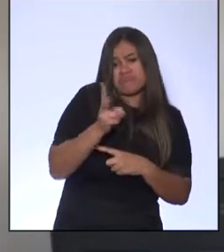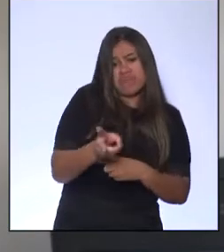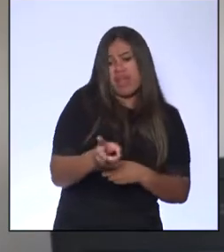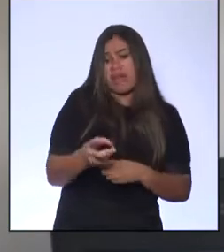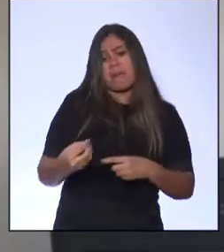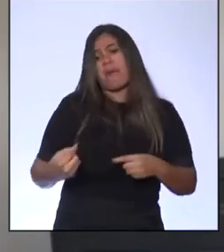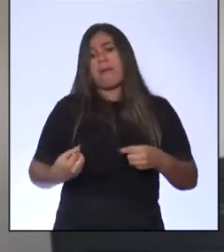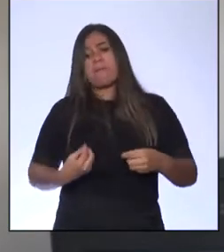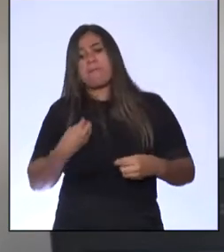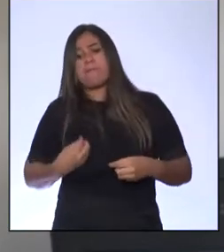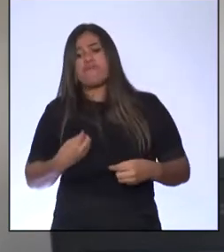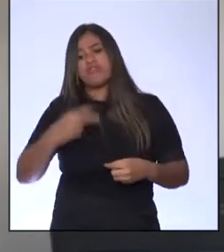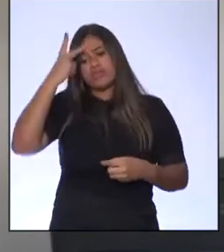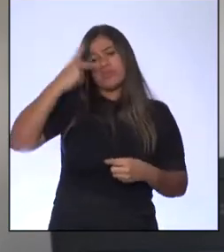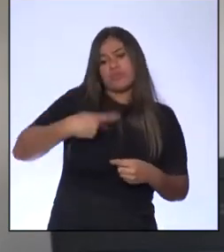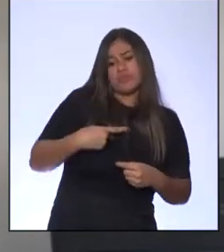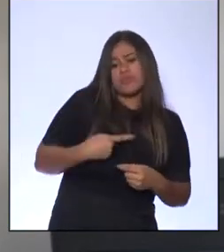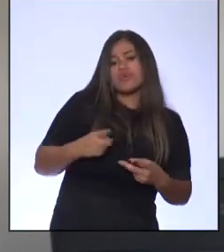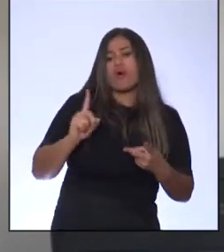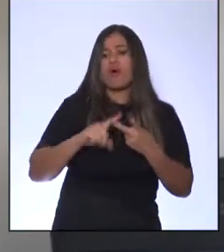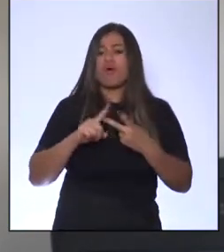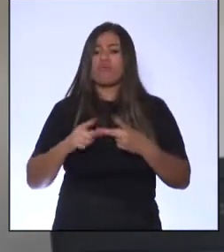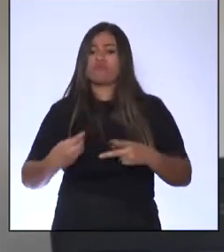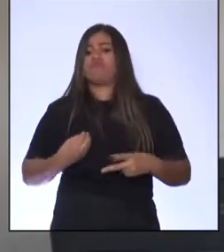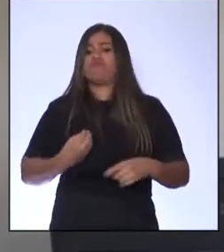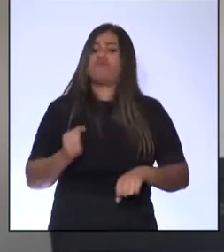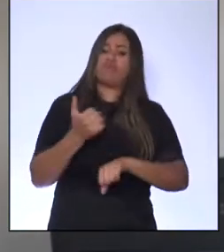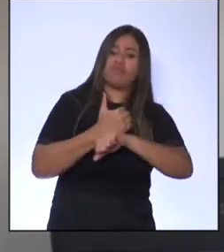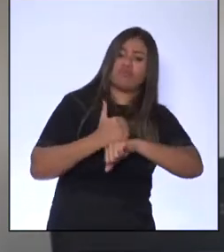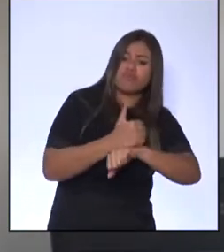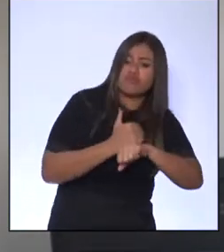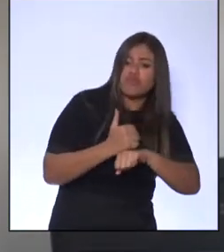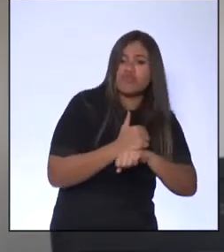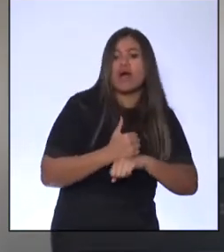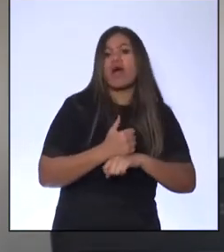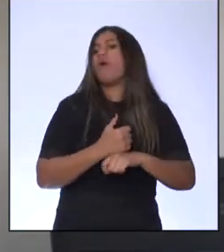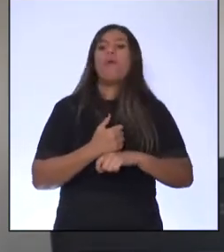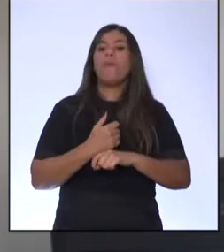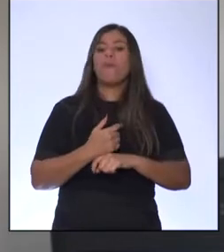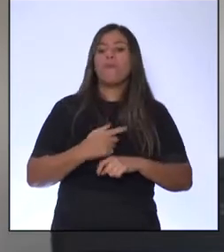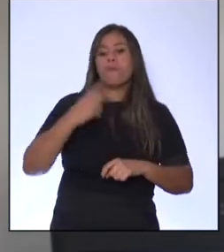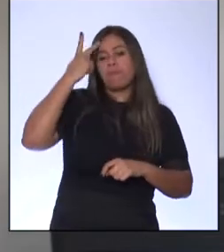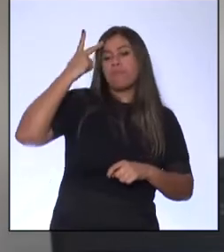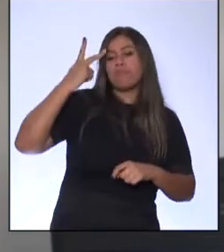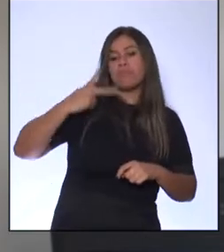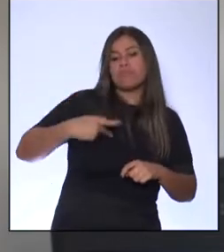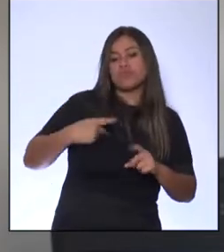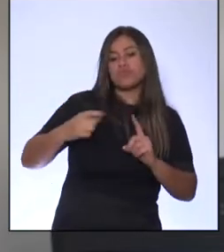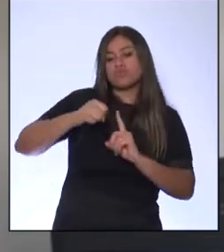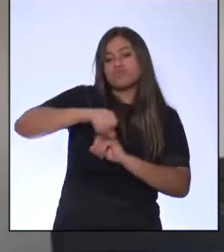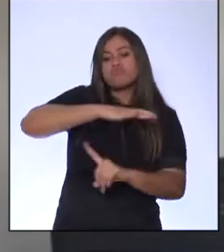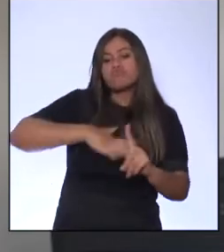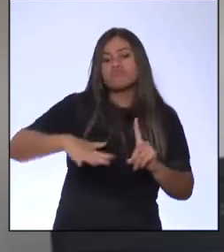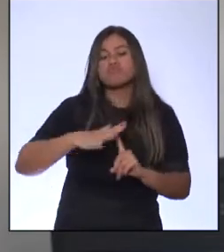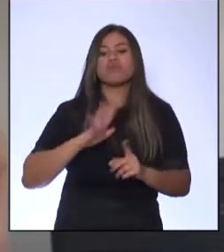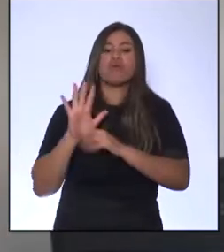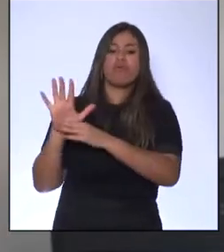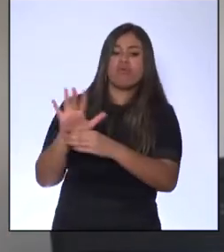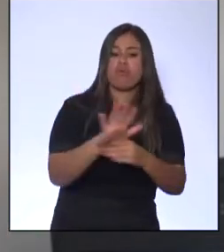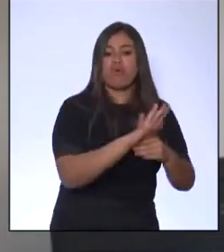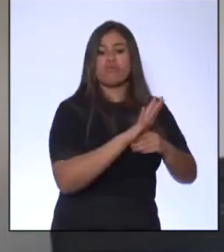como pessoa equilibrada na sociedade. Agora, essa educação,